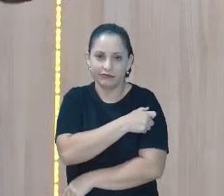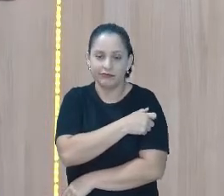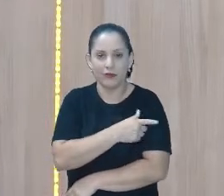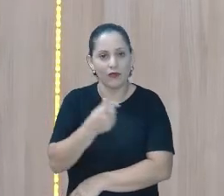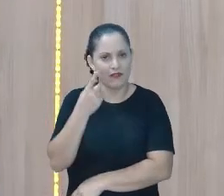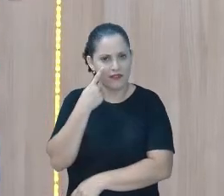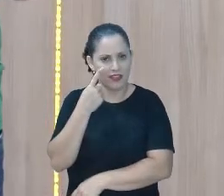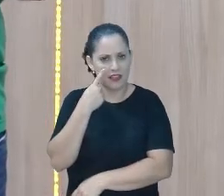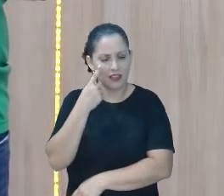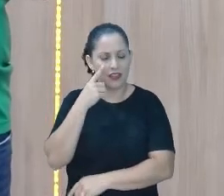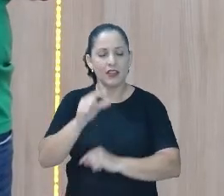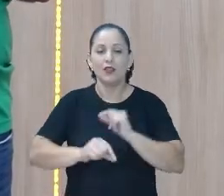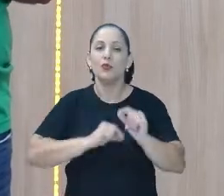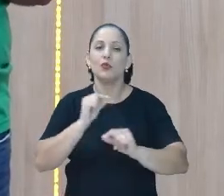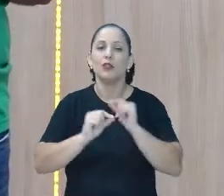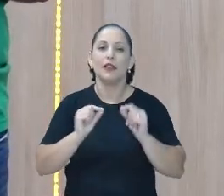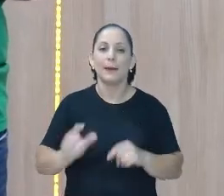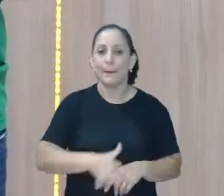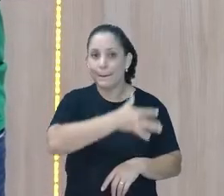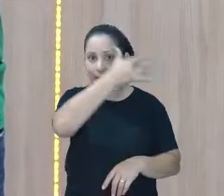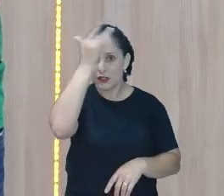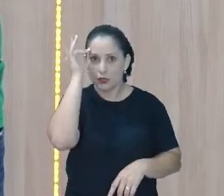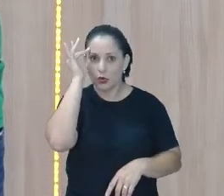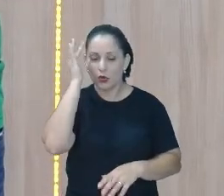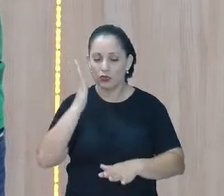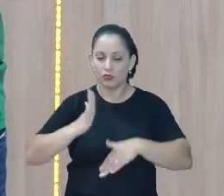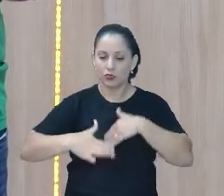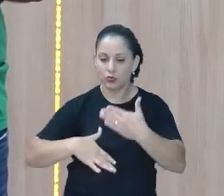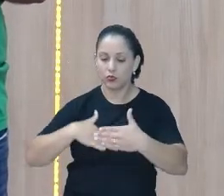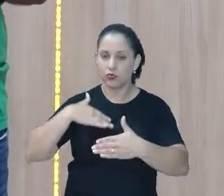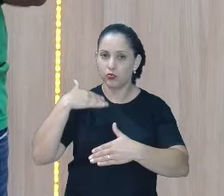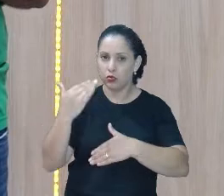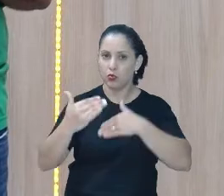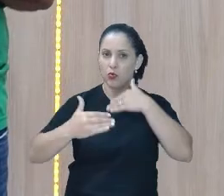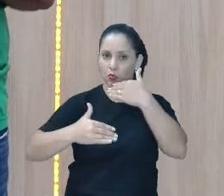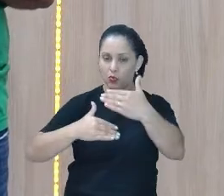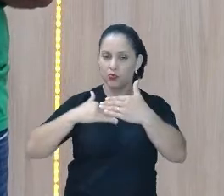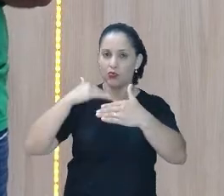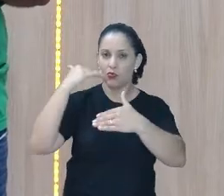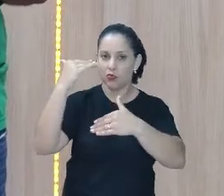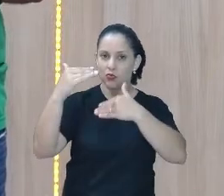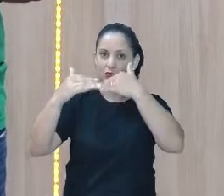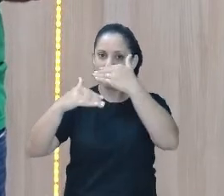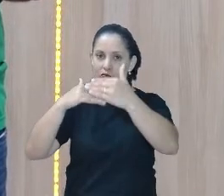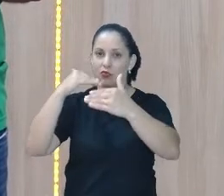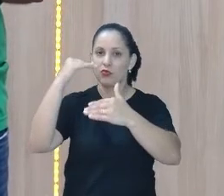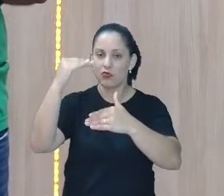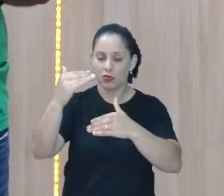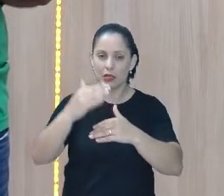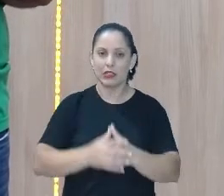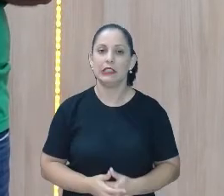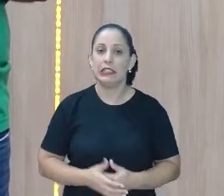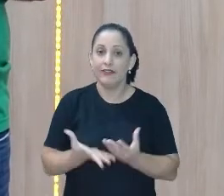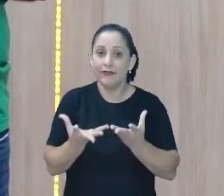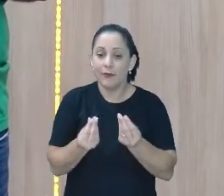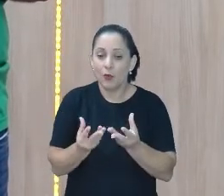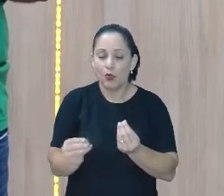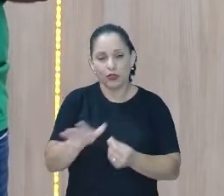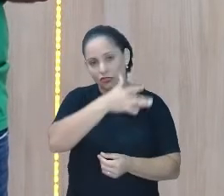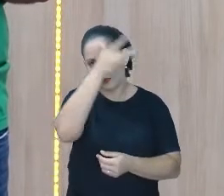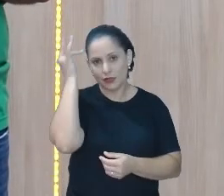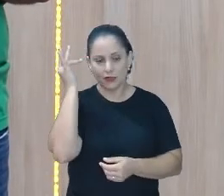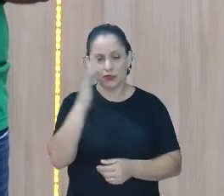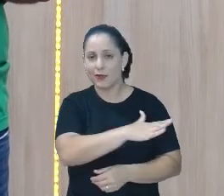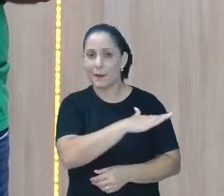dos casos de pessoas que estão evoluindo para o caso mais grave e, infelizmente, ainda a óbito, mais